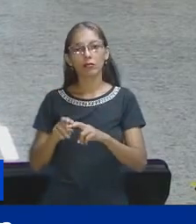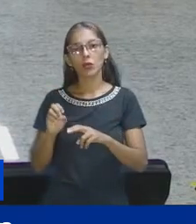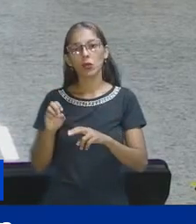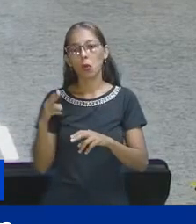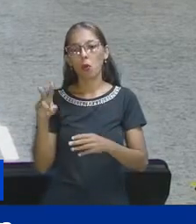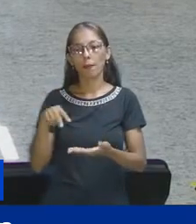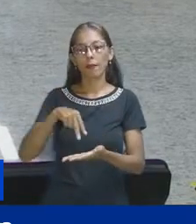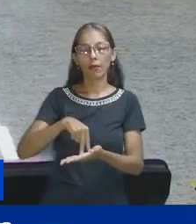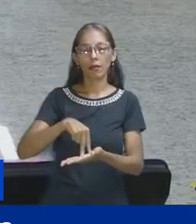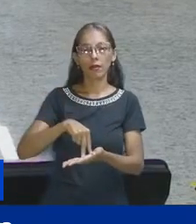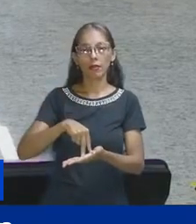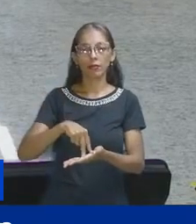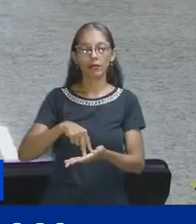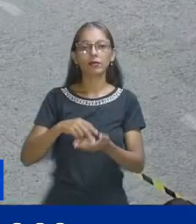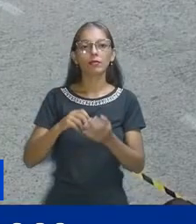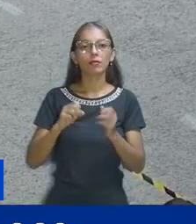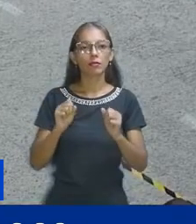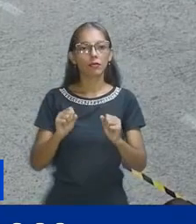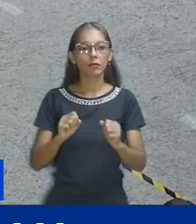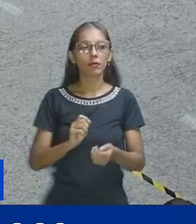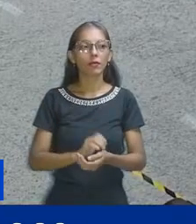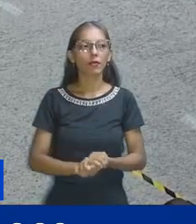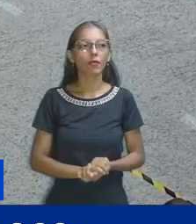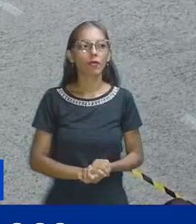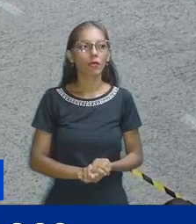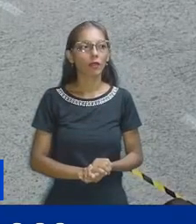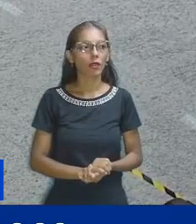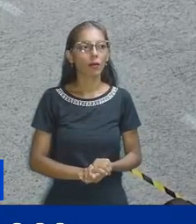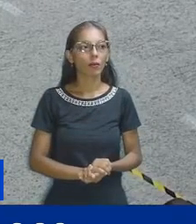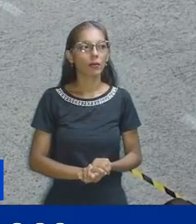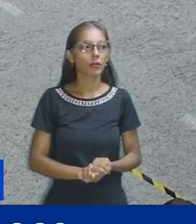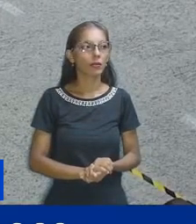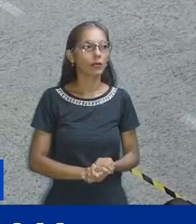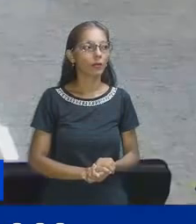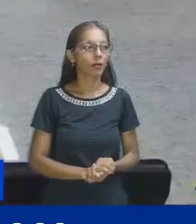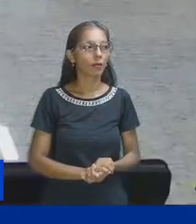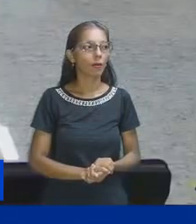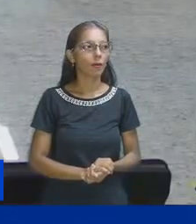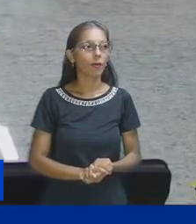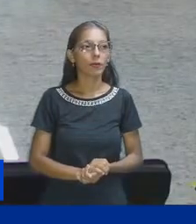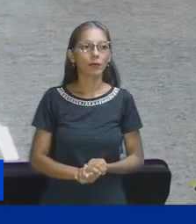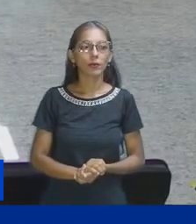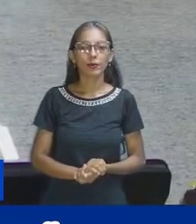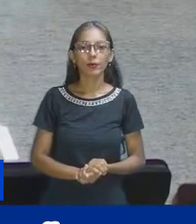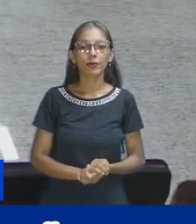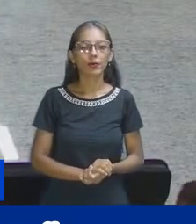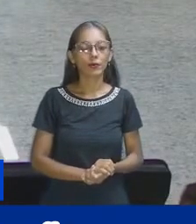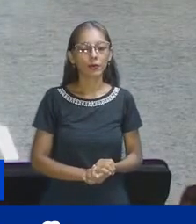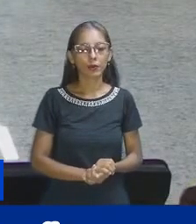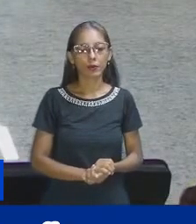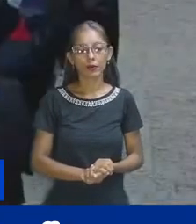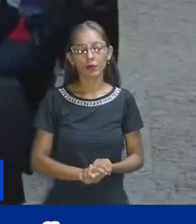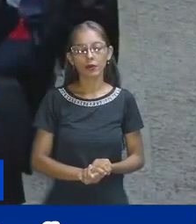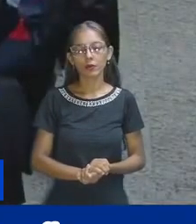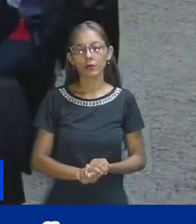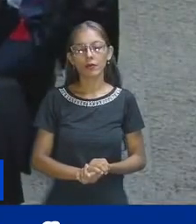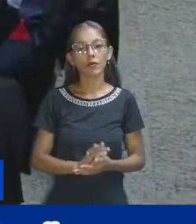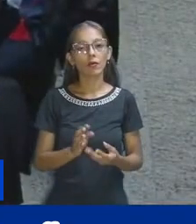Se quiserem, são parte da tribuna. Então, doutor Eduardo de Paula, Vossa Excelência inicia em favor